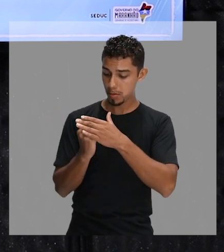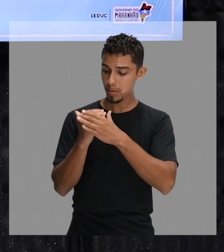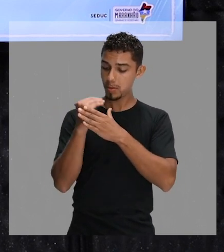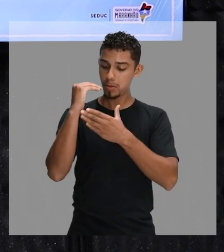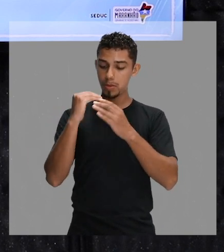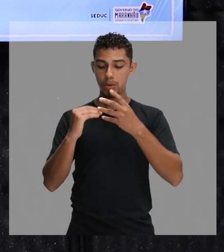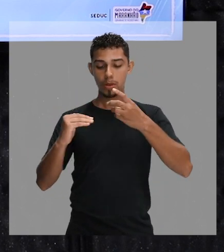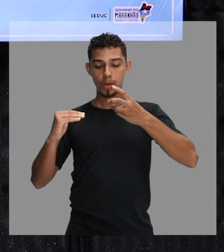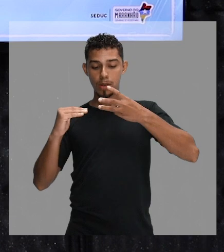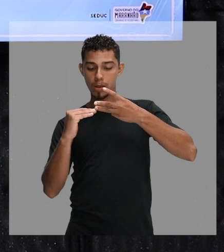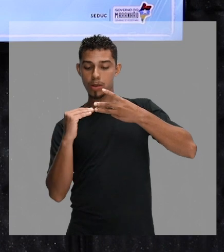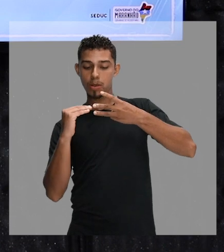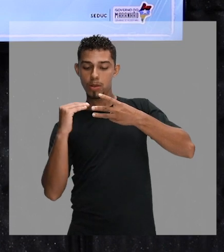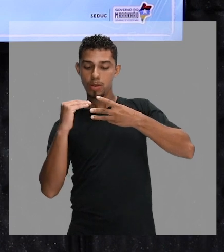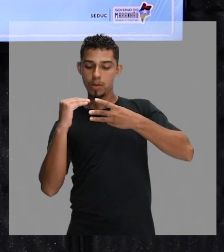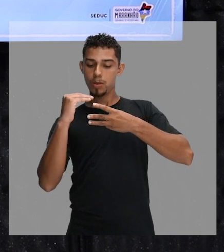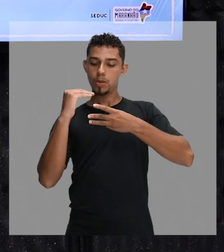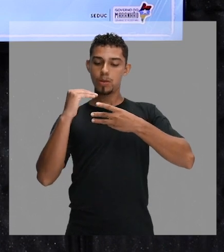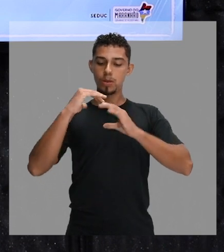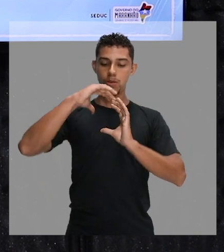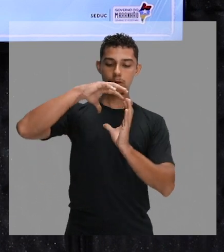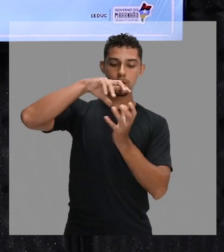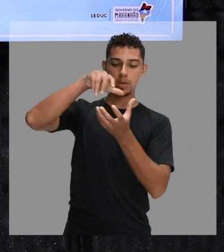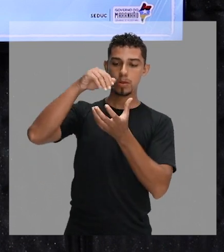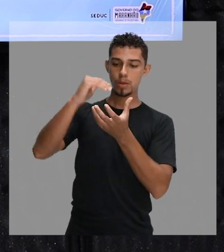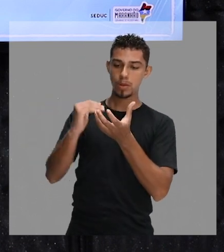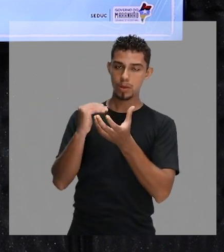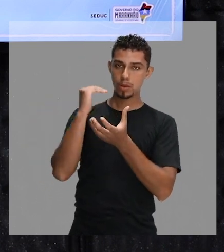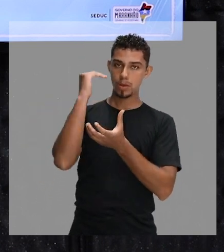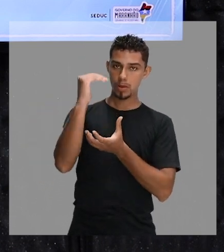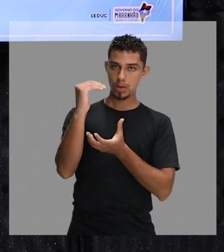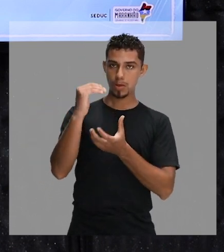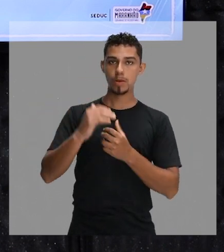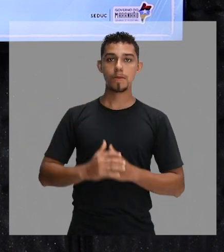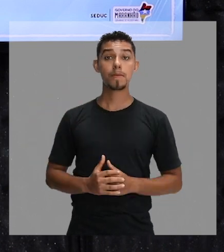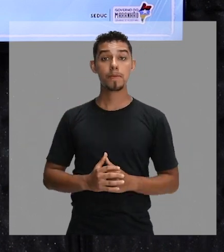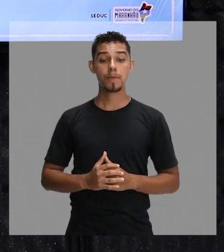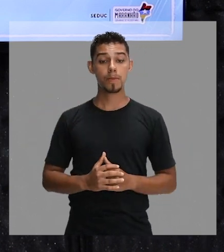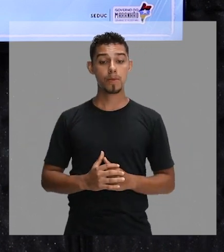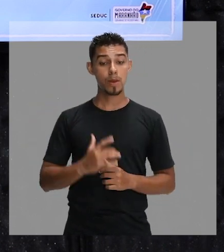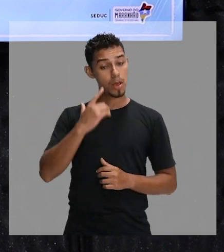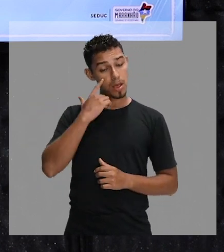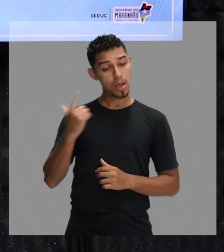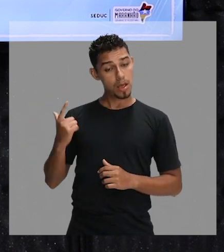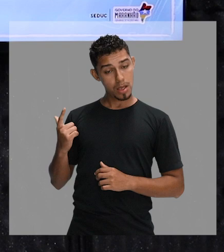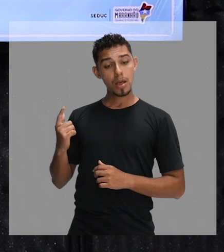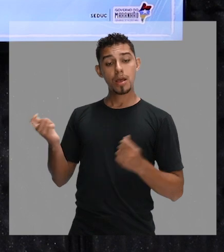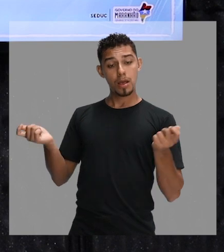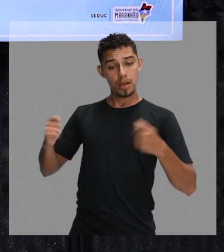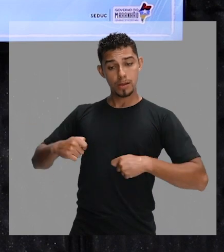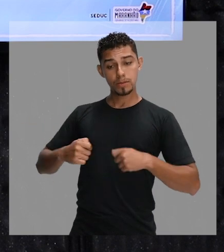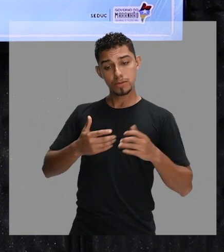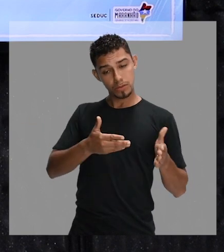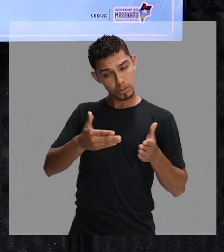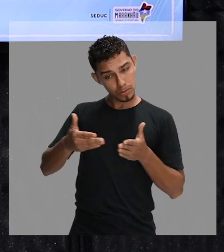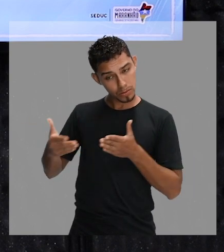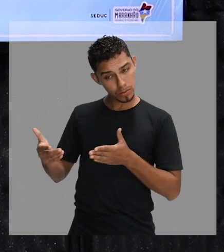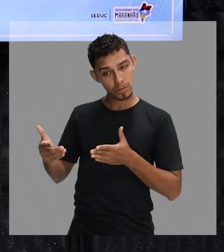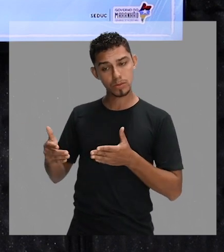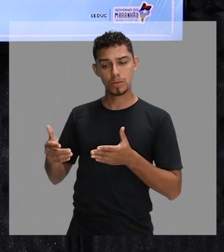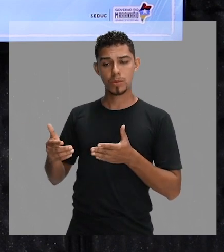agentes externos ou exógenos são processos esculturais que atuam